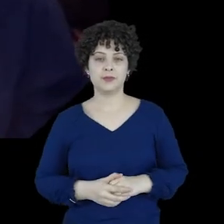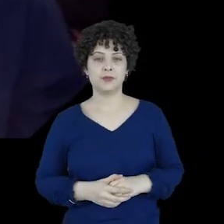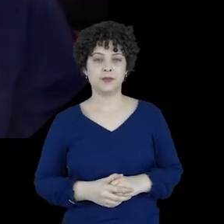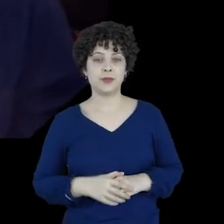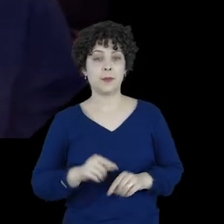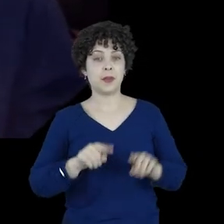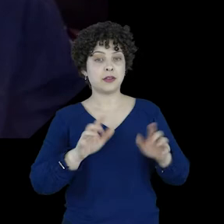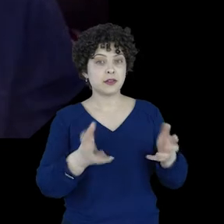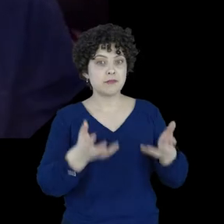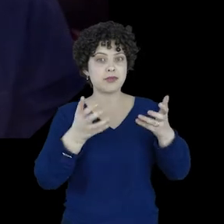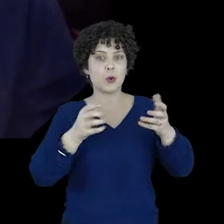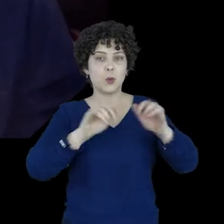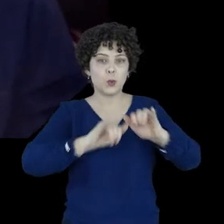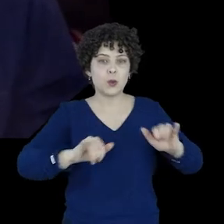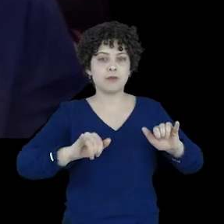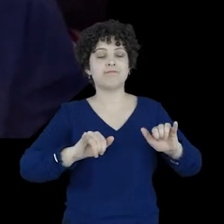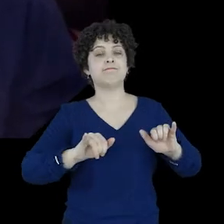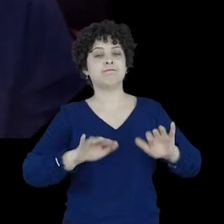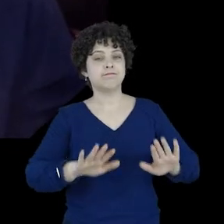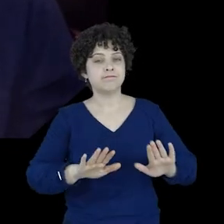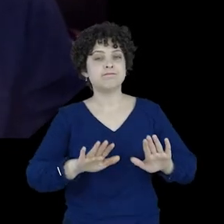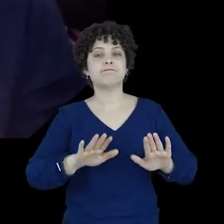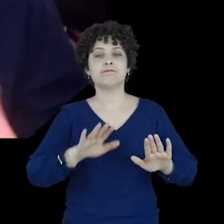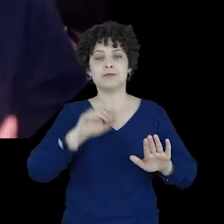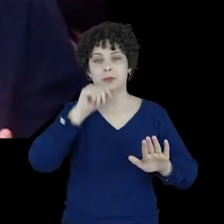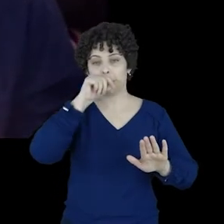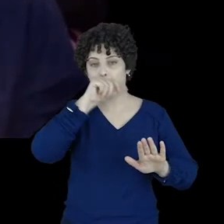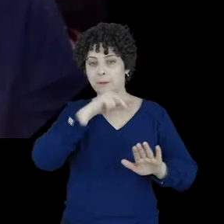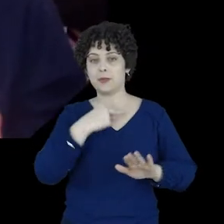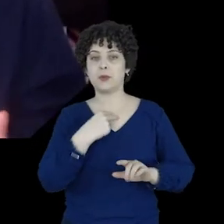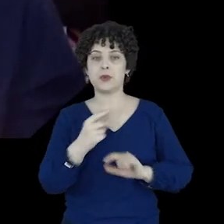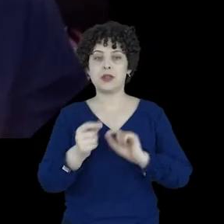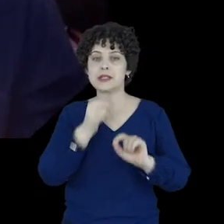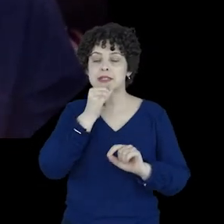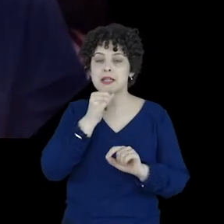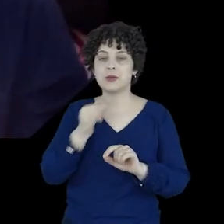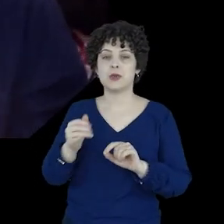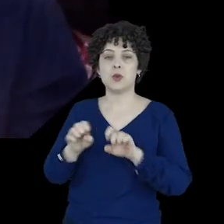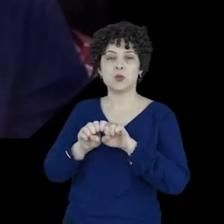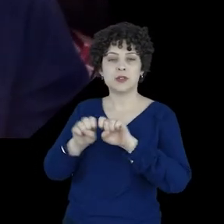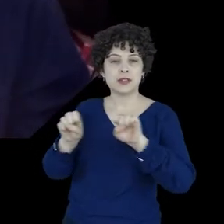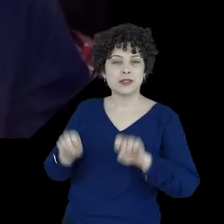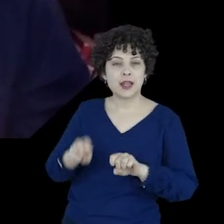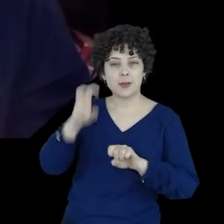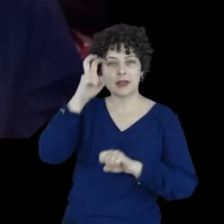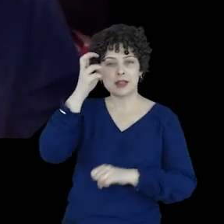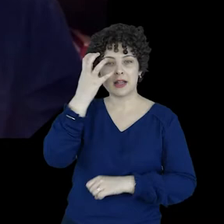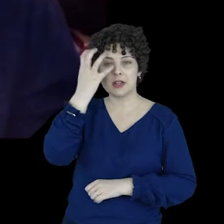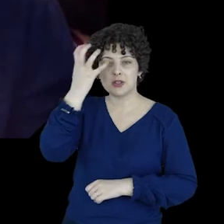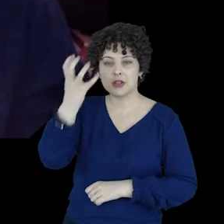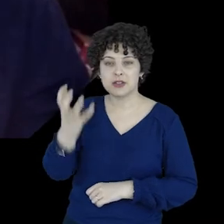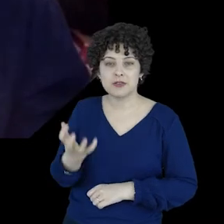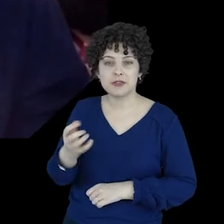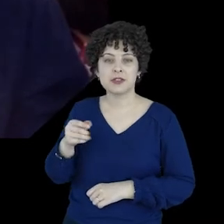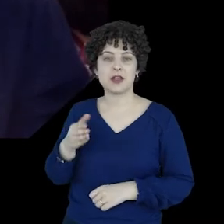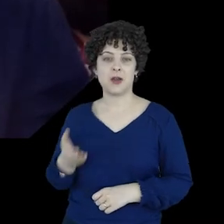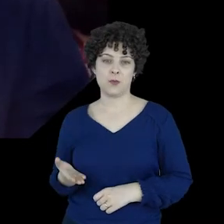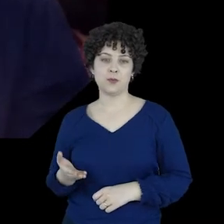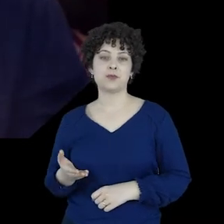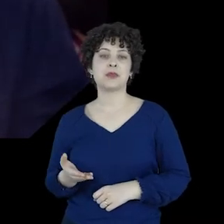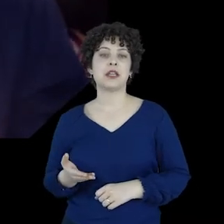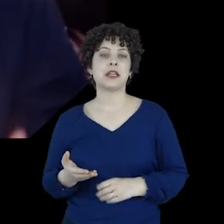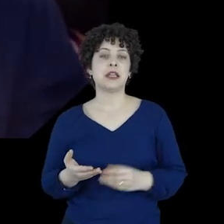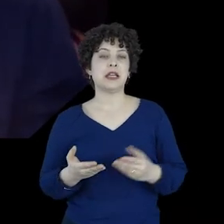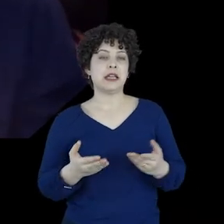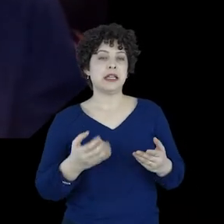mas enfatiza que, de modo algum, pode-se justificar a implementação de um sistema de inteligência artificial